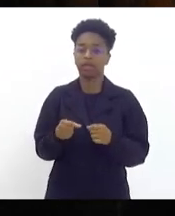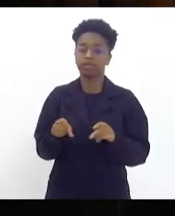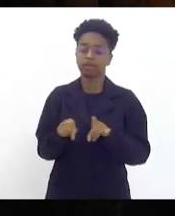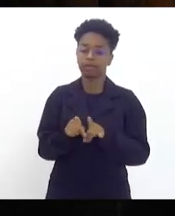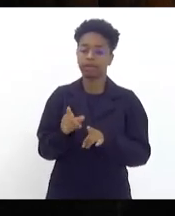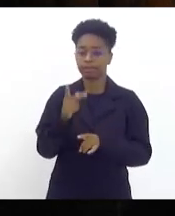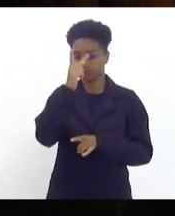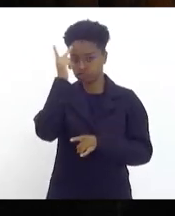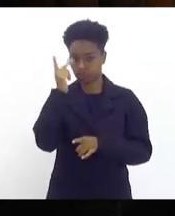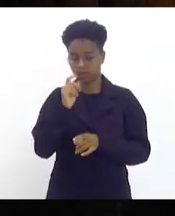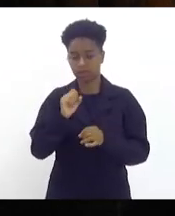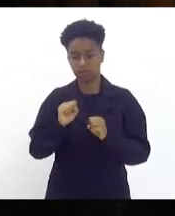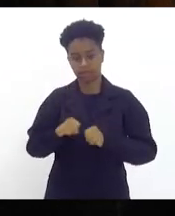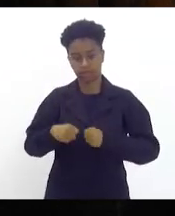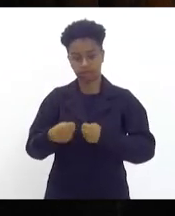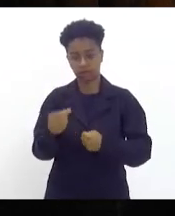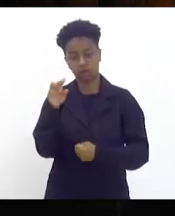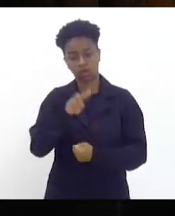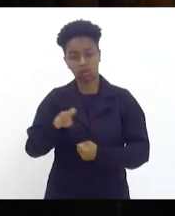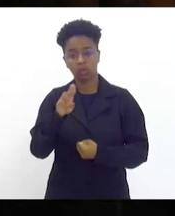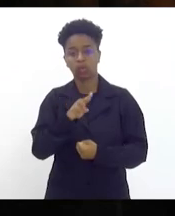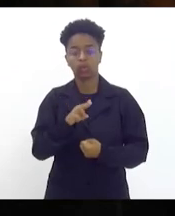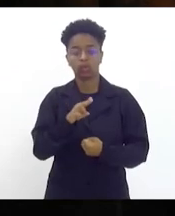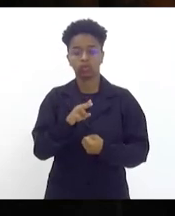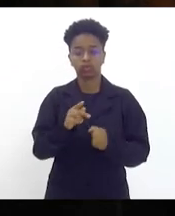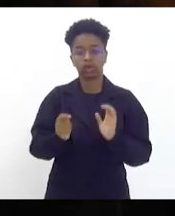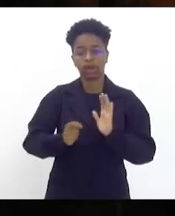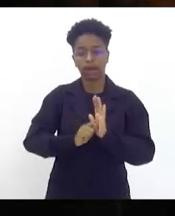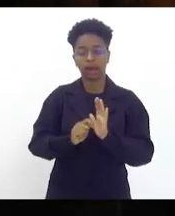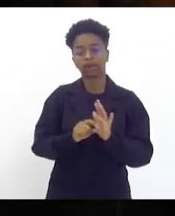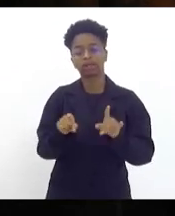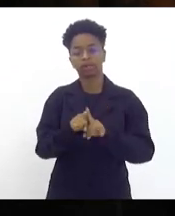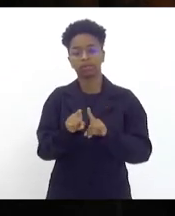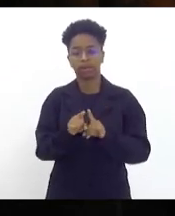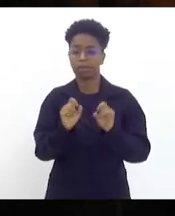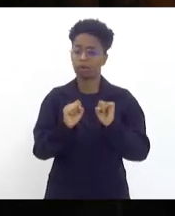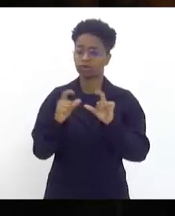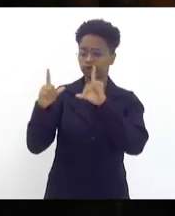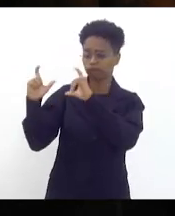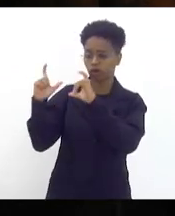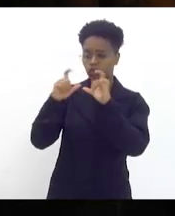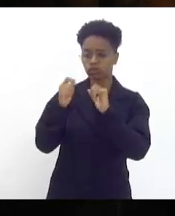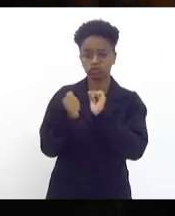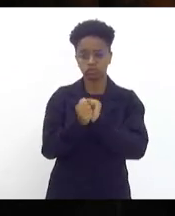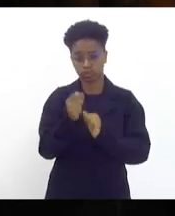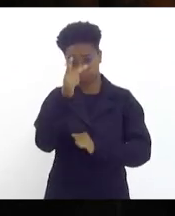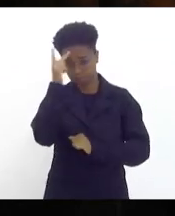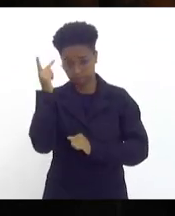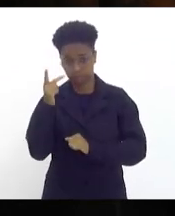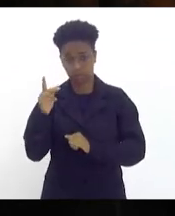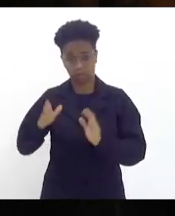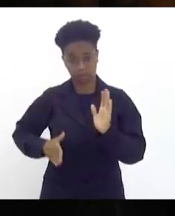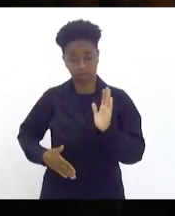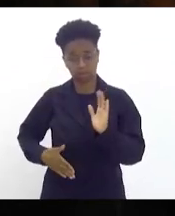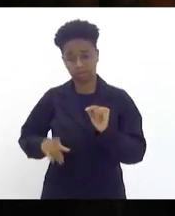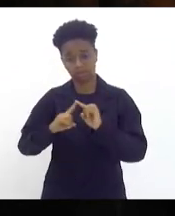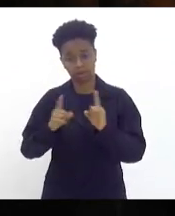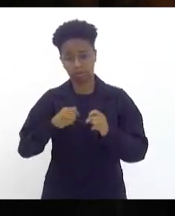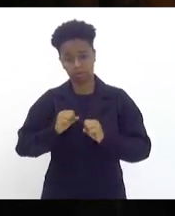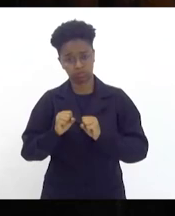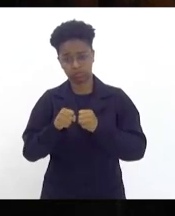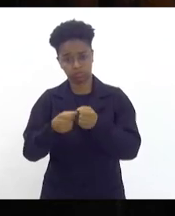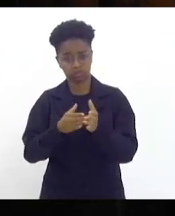crack a quem se permita fotografar ao lado de narco terrorista mas eu Definitivamente não me feri essa corrente